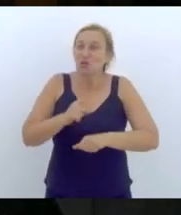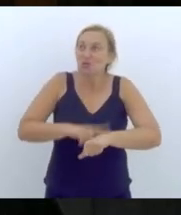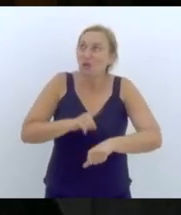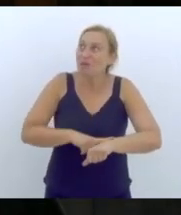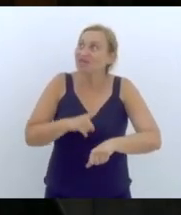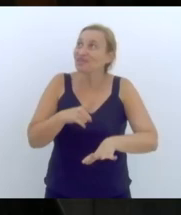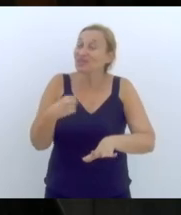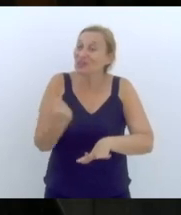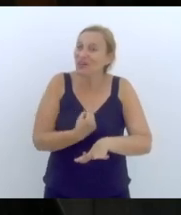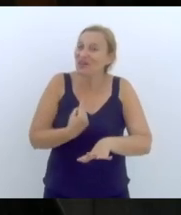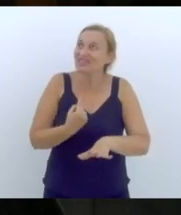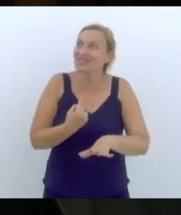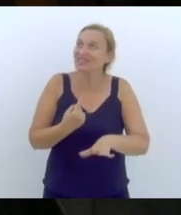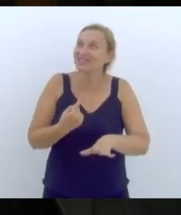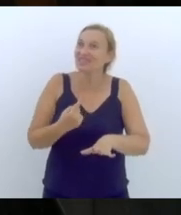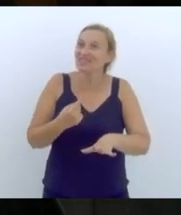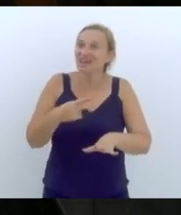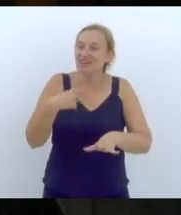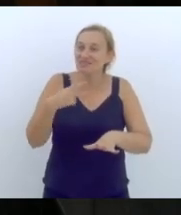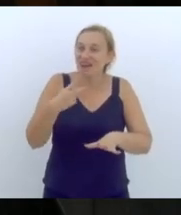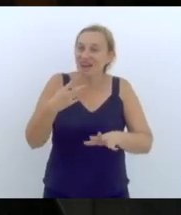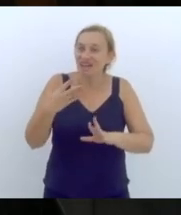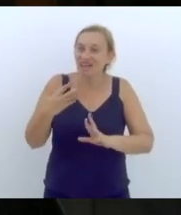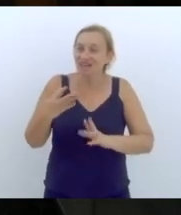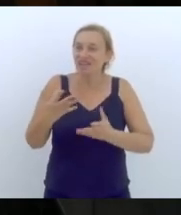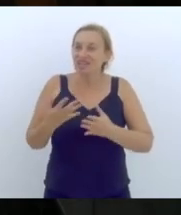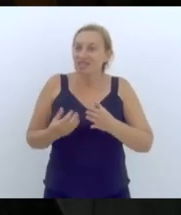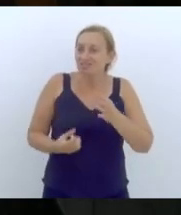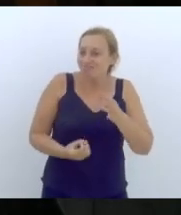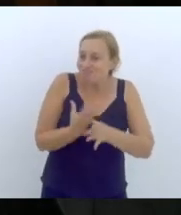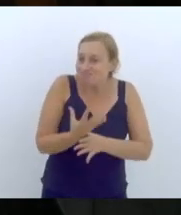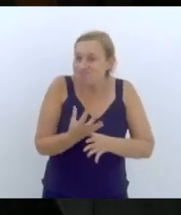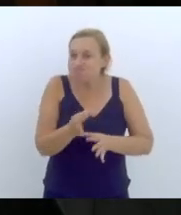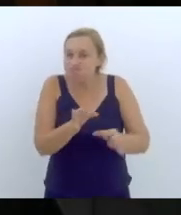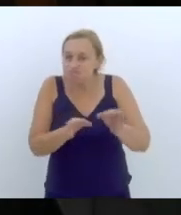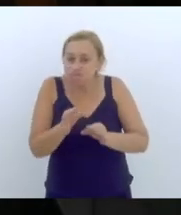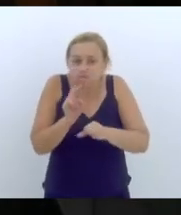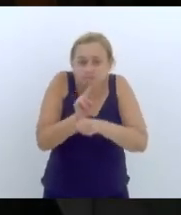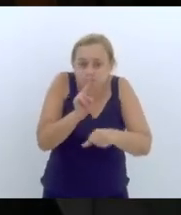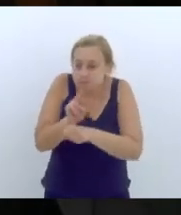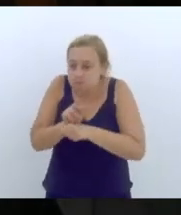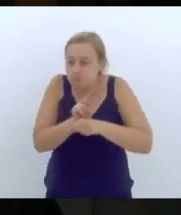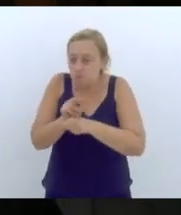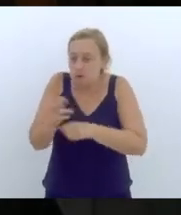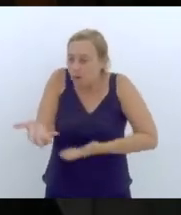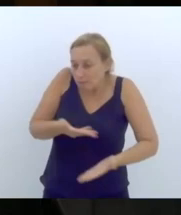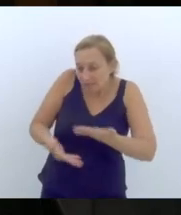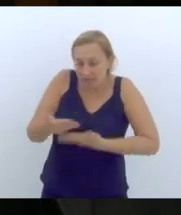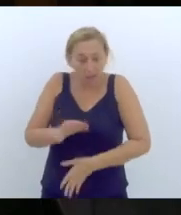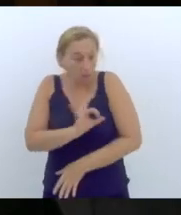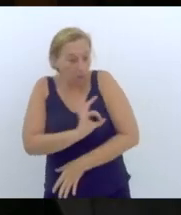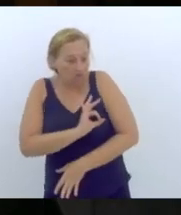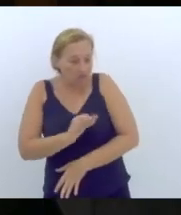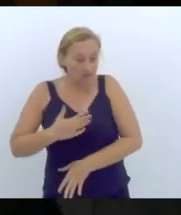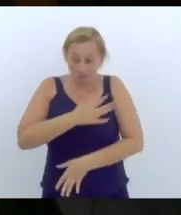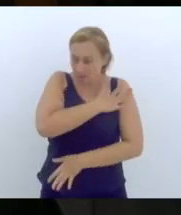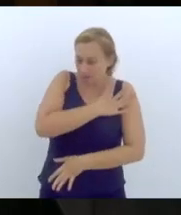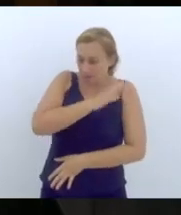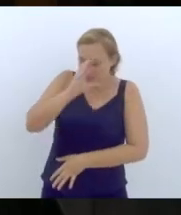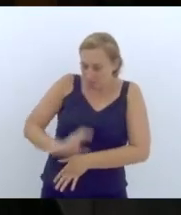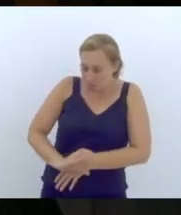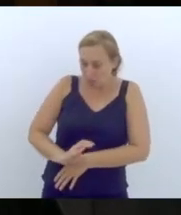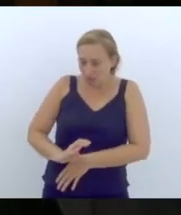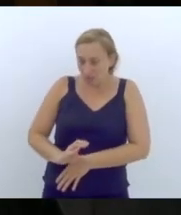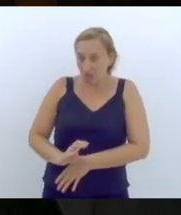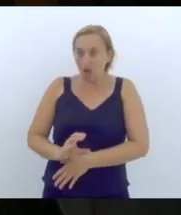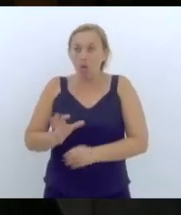que nós colocamos a central de monitoramento, nós fizemos uma parceria com a Polícia Rodoviária Federal, a Polícia Militar, Polícia Civil,